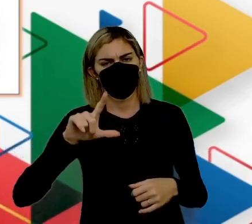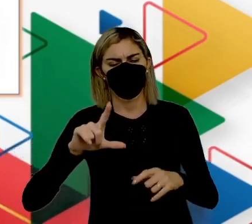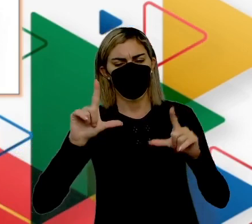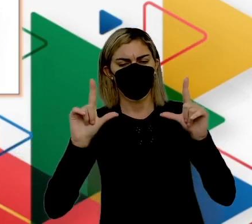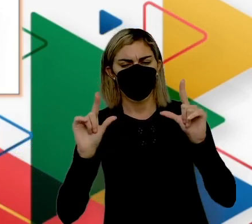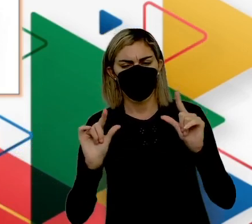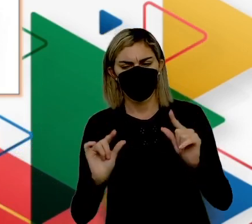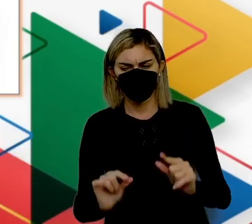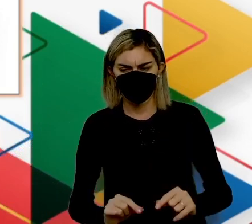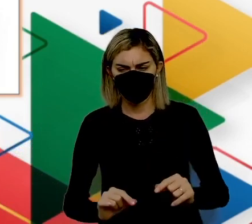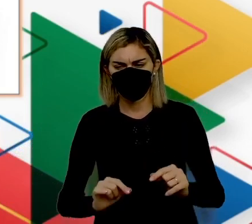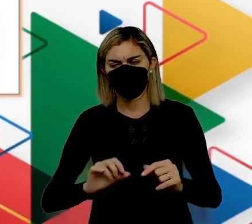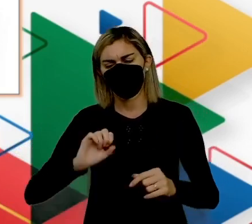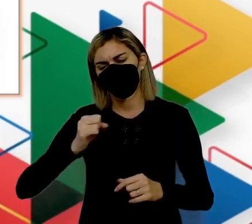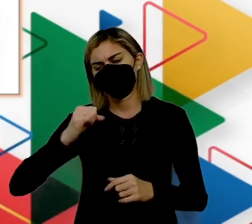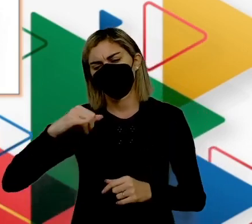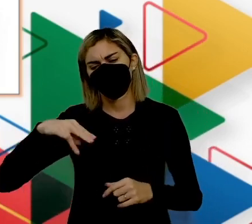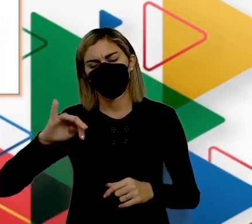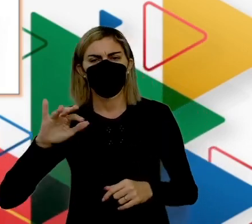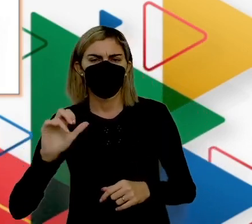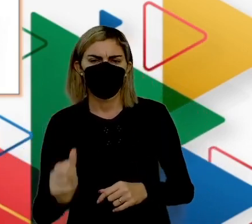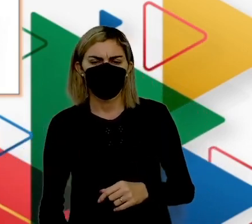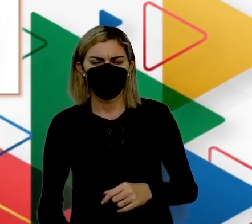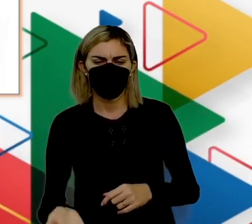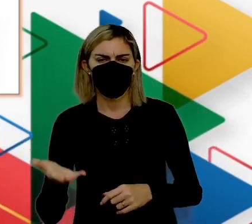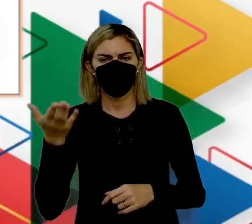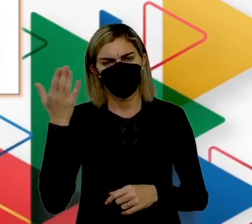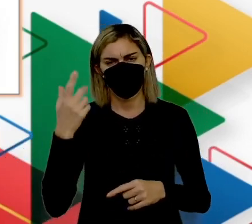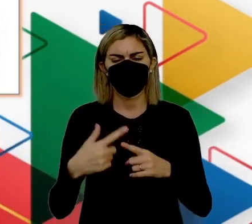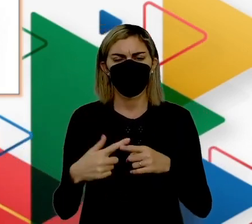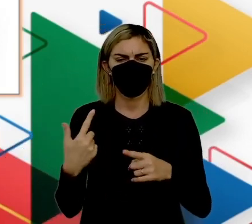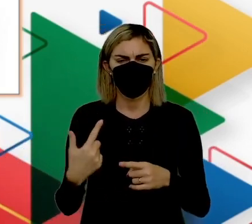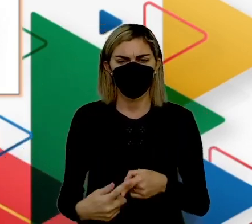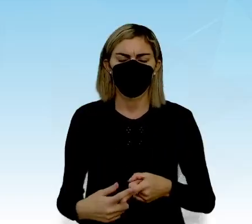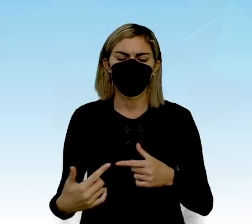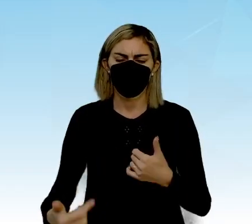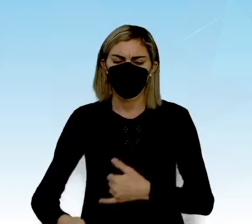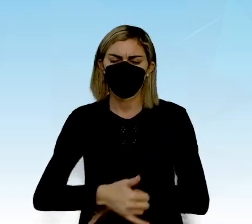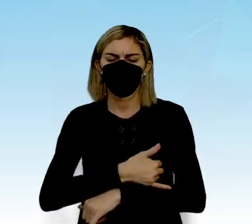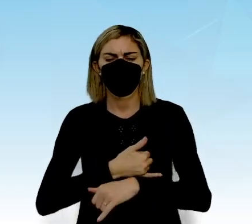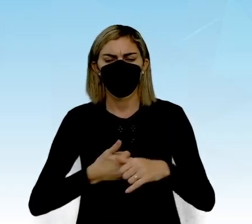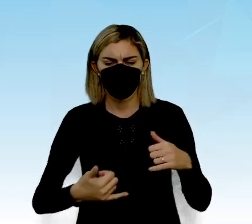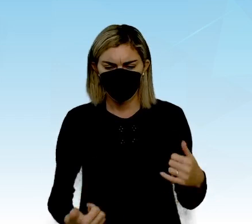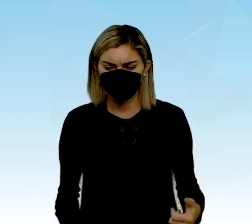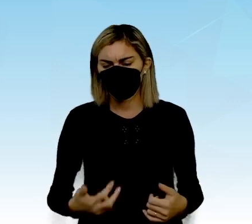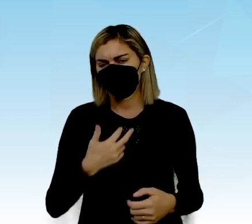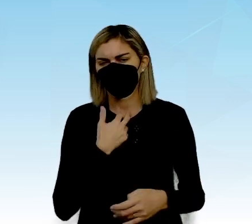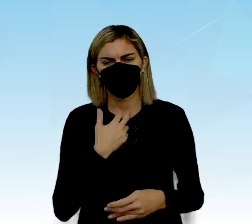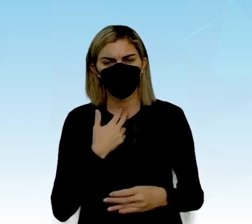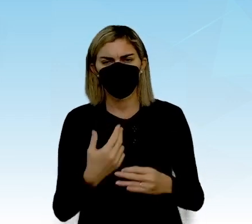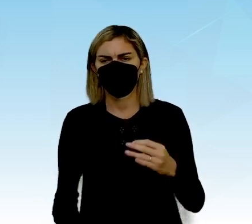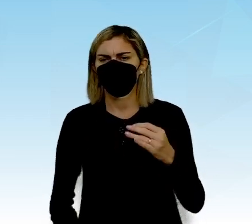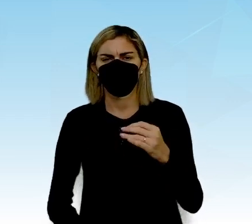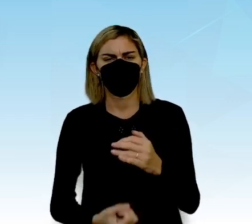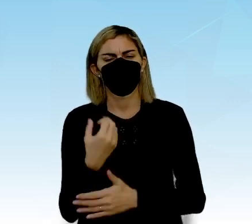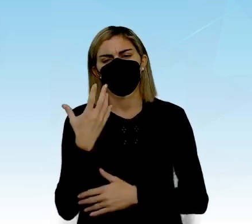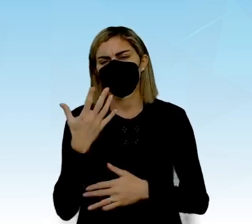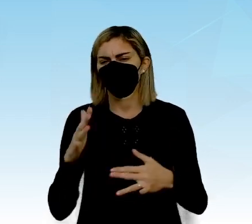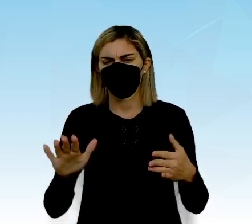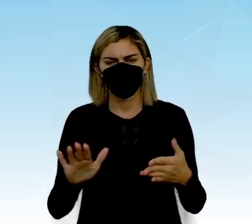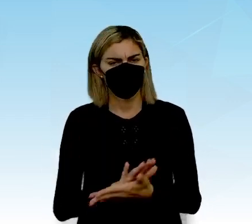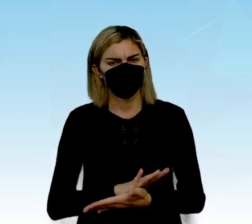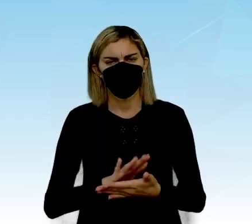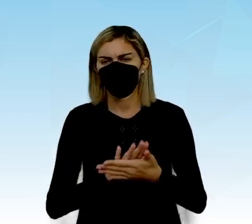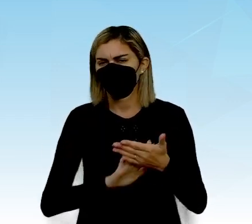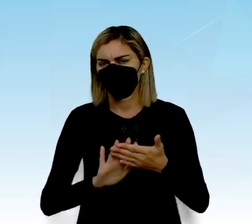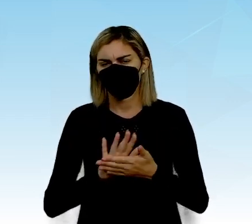a energia cinética aumenta. Por quê, Nogueira? Porque a energia não pode ser criada nem destruída. Se ele